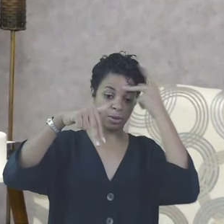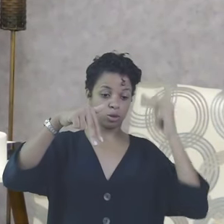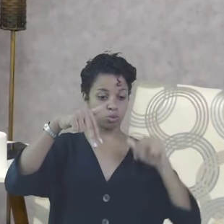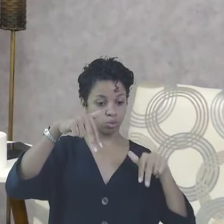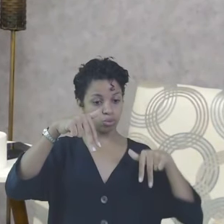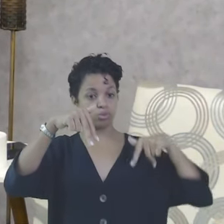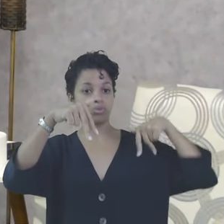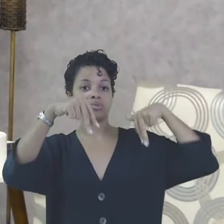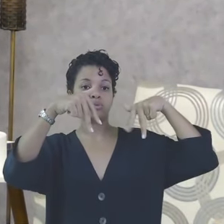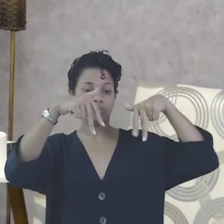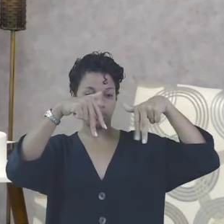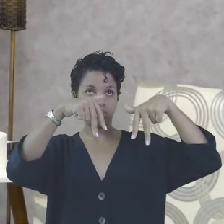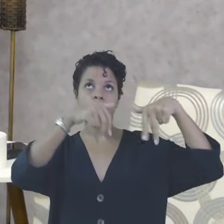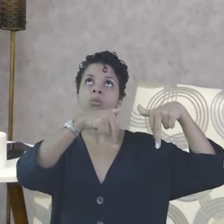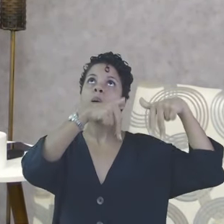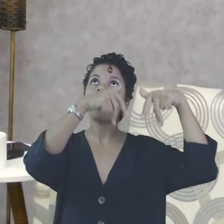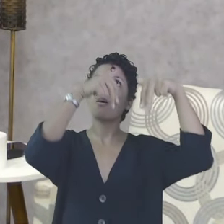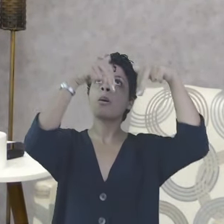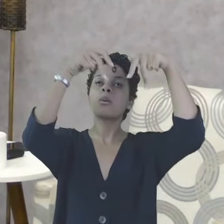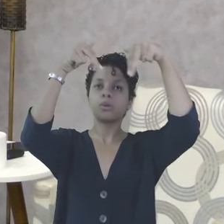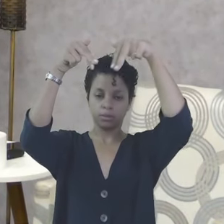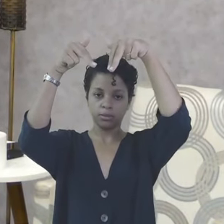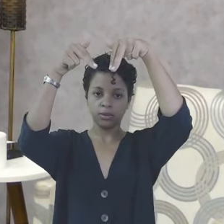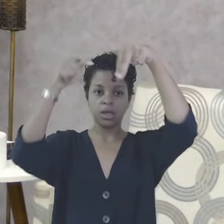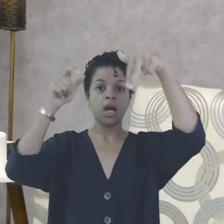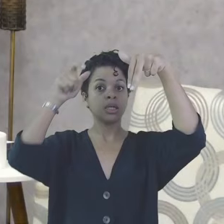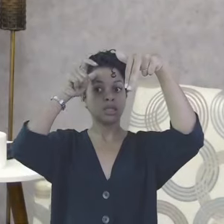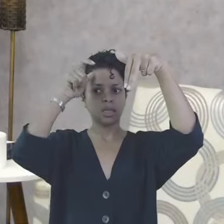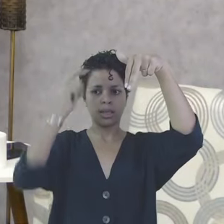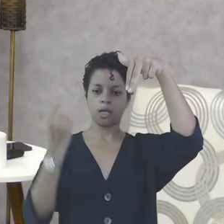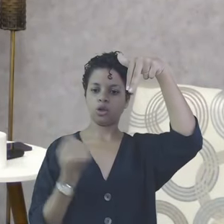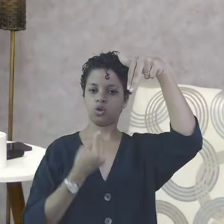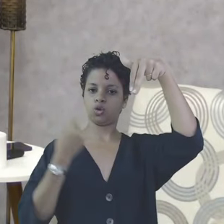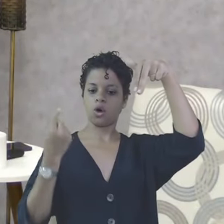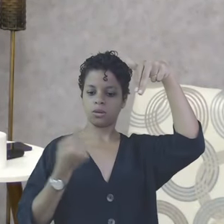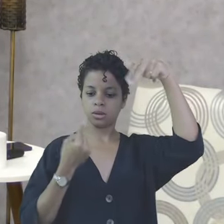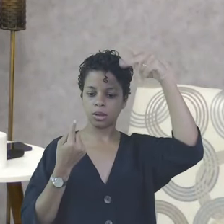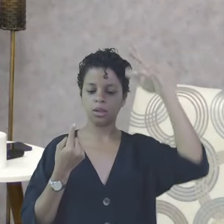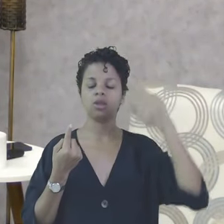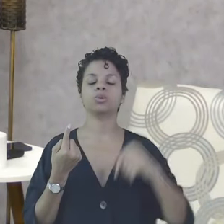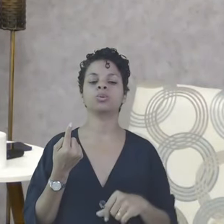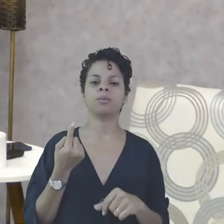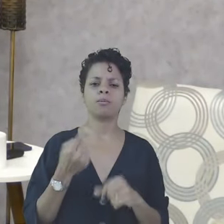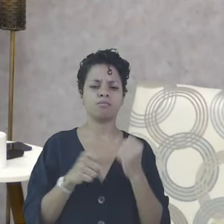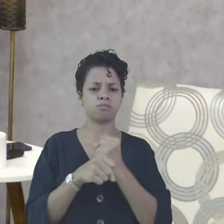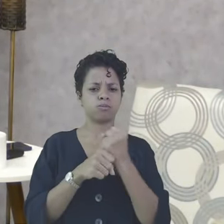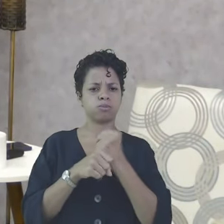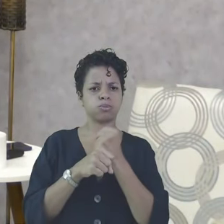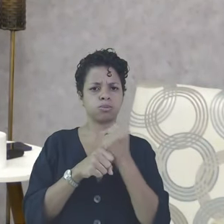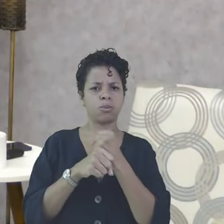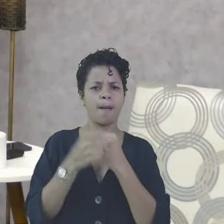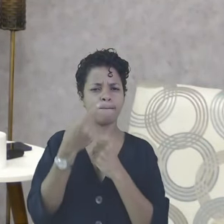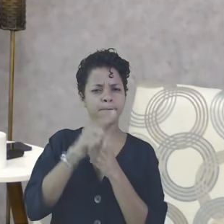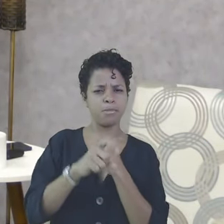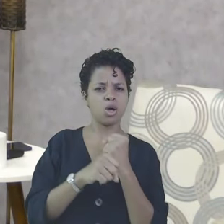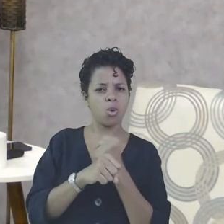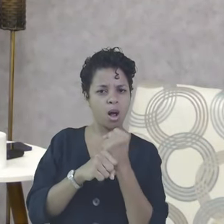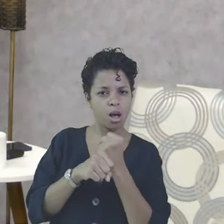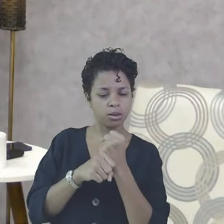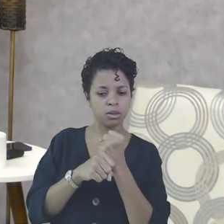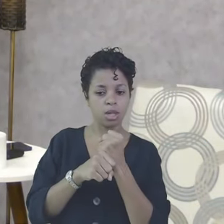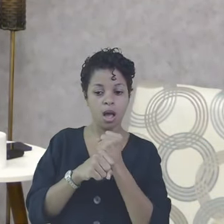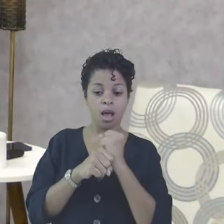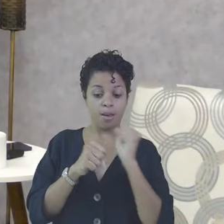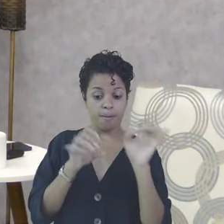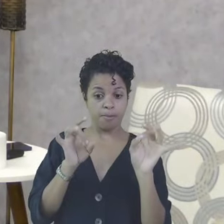trasladados. Um milênio onde Satanás ficará sozinho com seus anjos, aprisionado, sem ninguém para tentar. Depois do milênio,